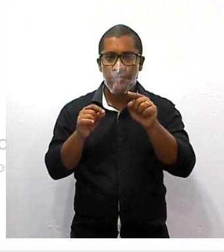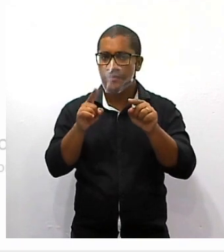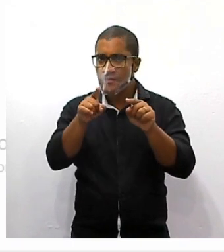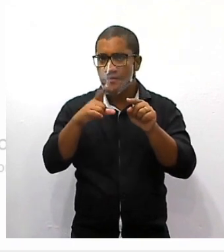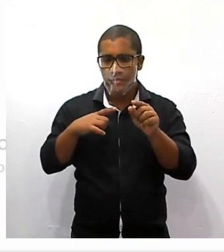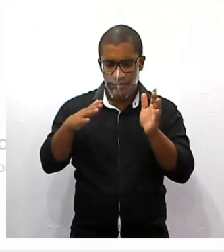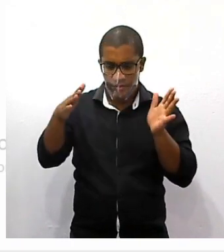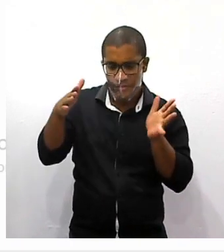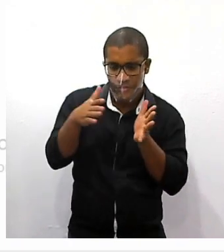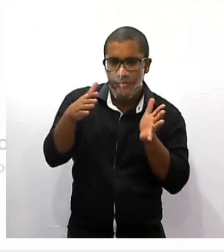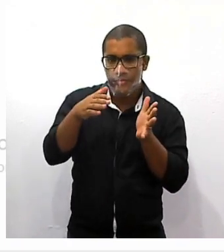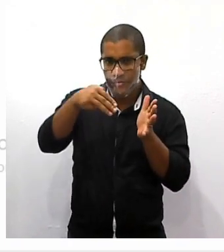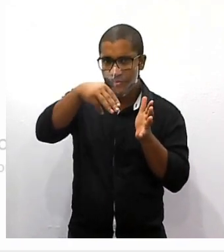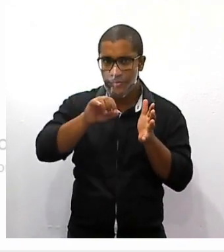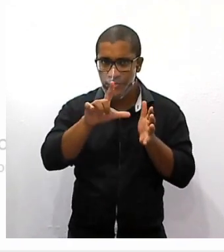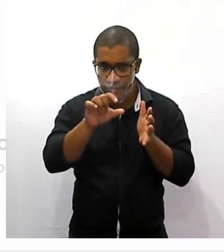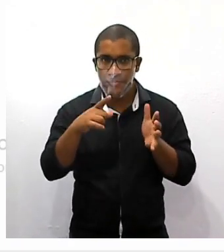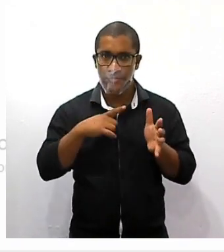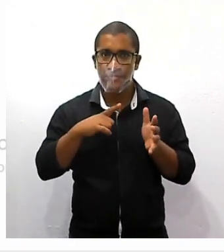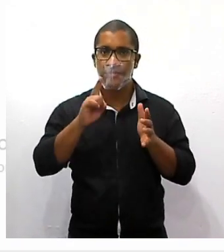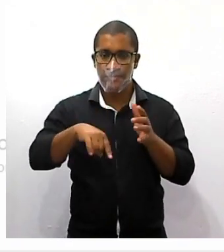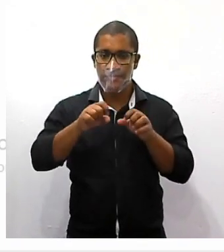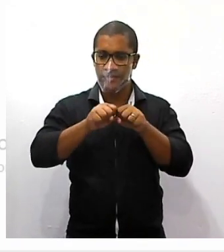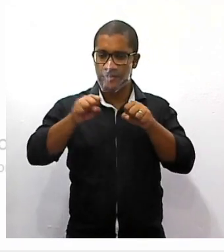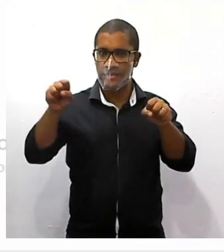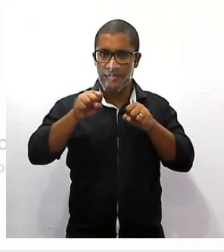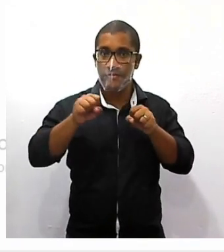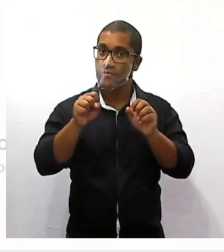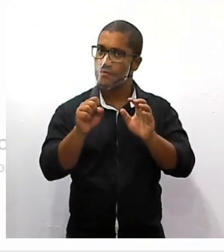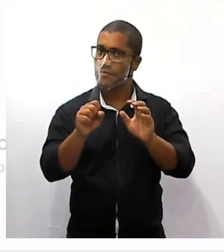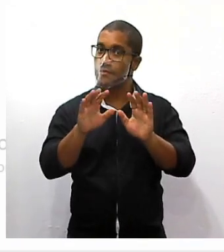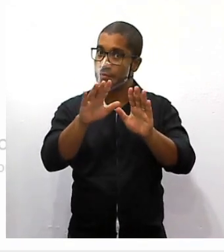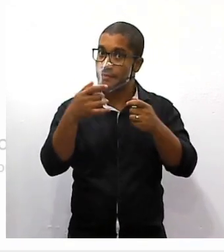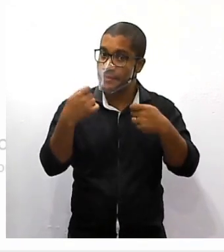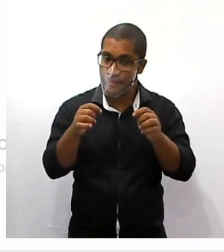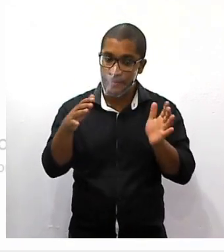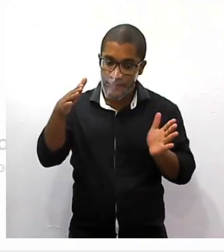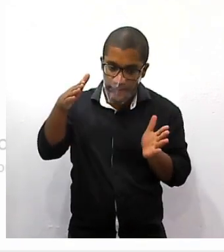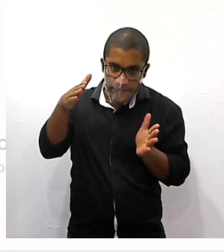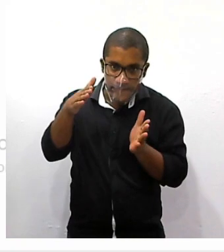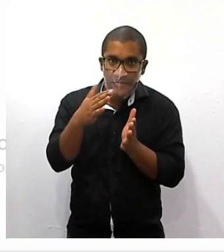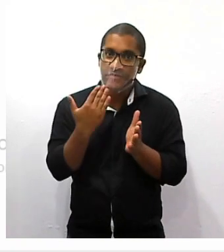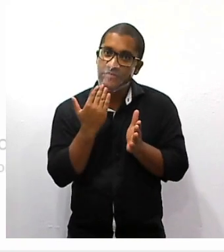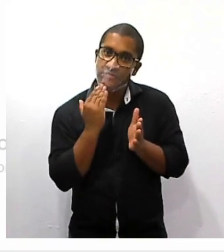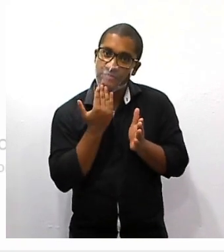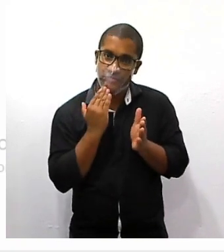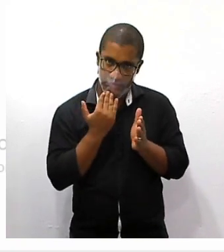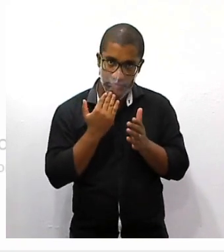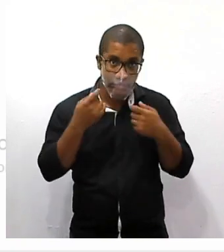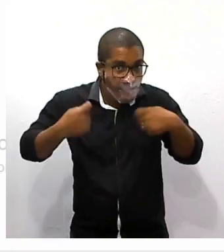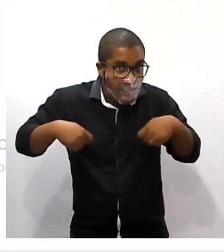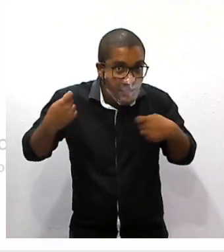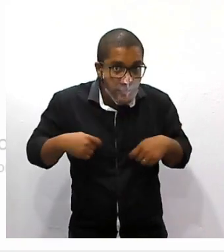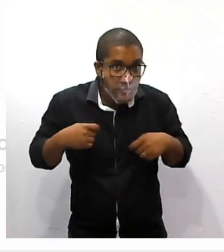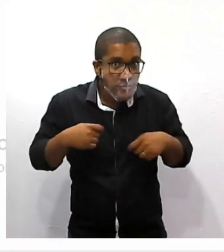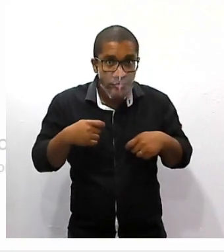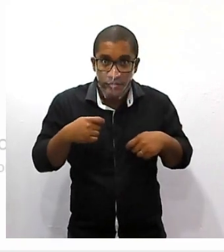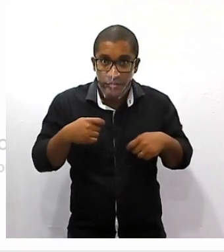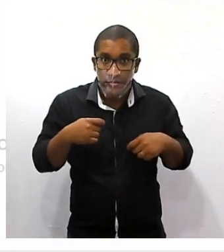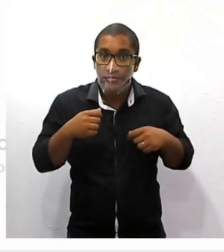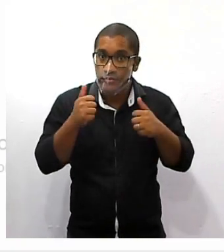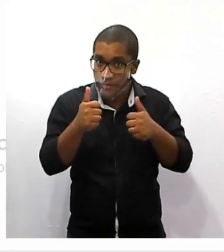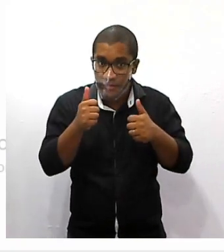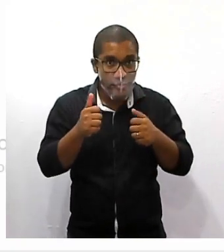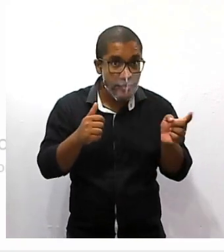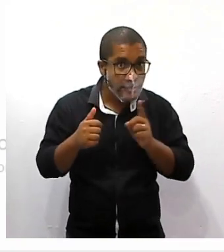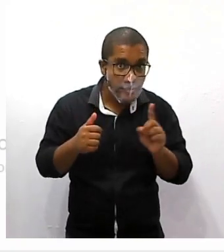tem uma mola que você disse que tem energia elástica. Você tem que ter o ponto onde ele deforma a mola, tá certo? Então, se a resposta for